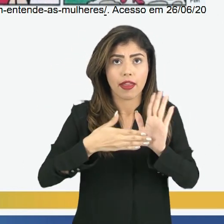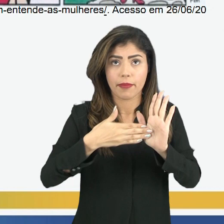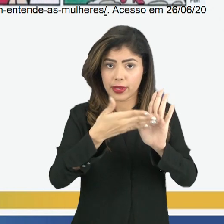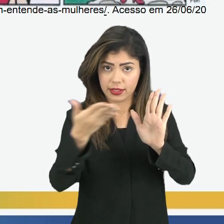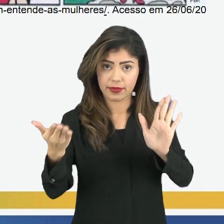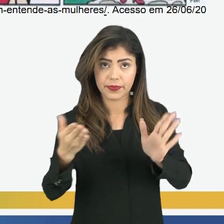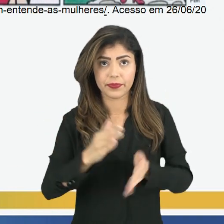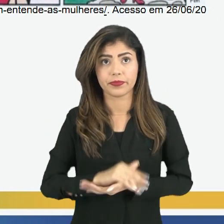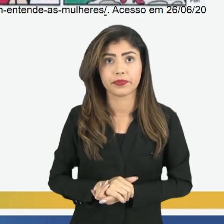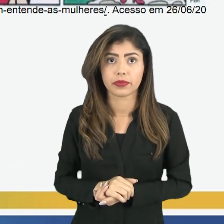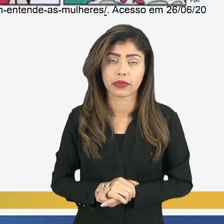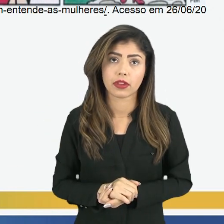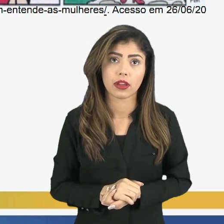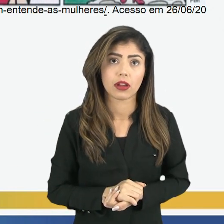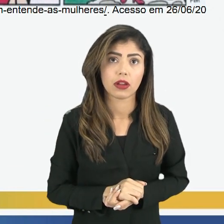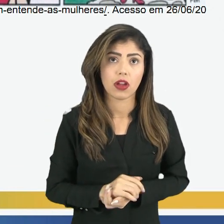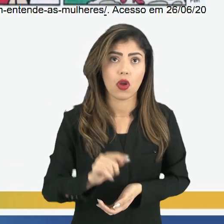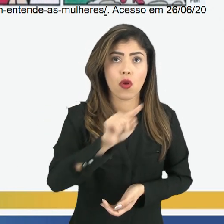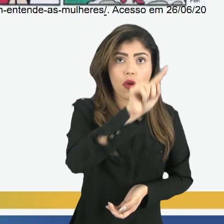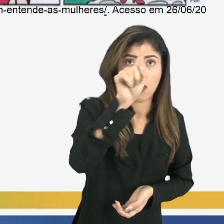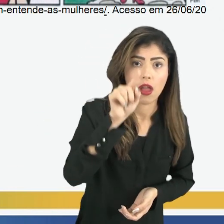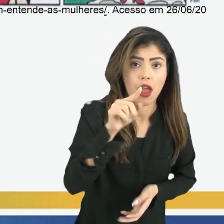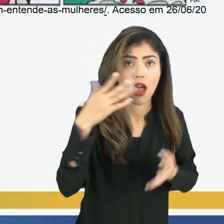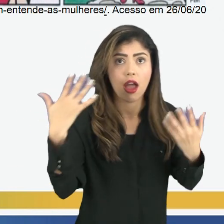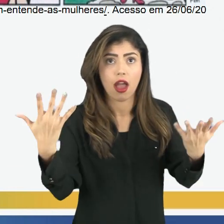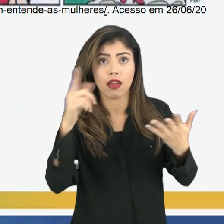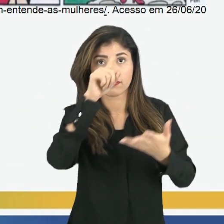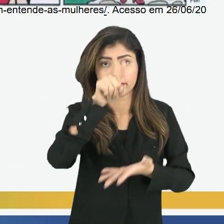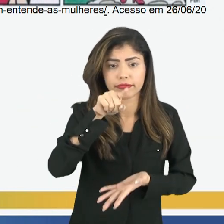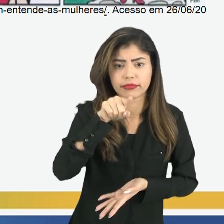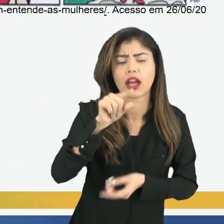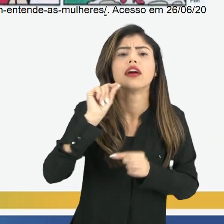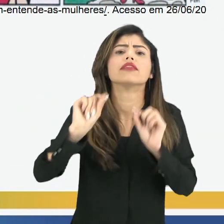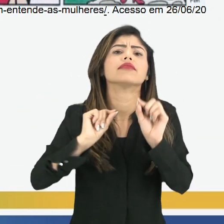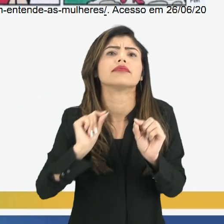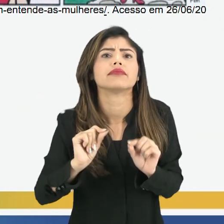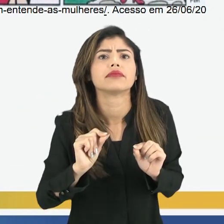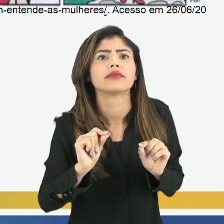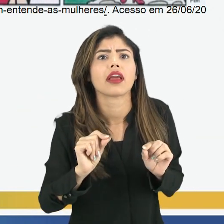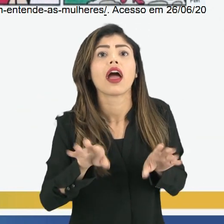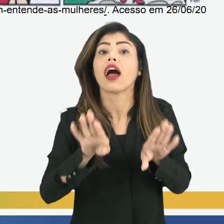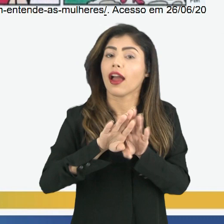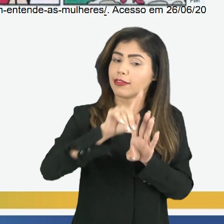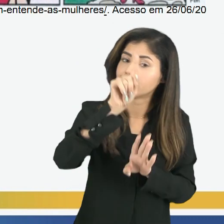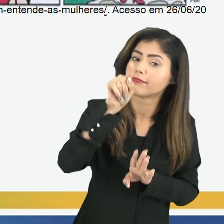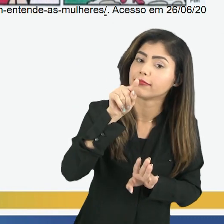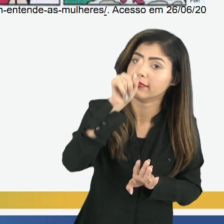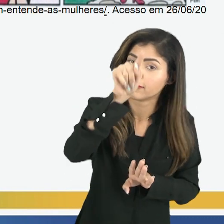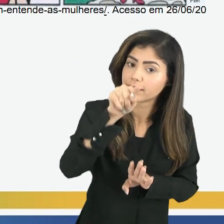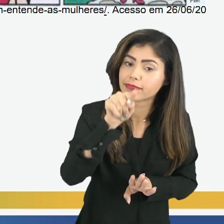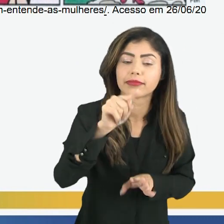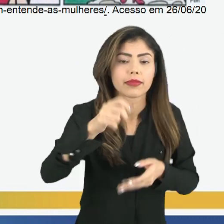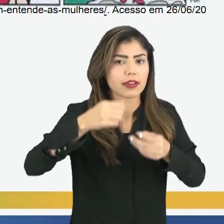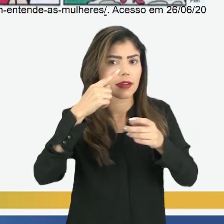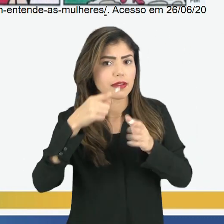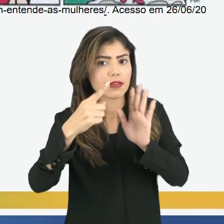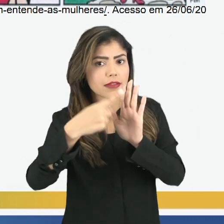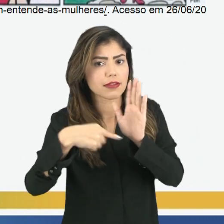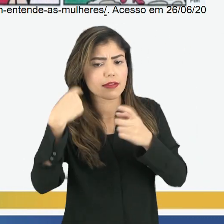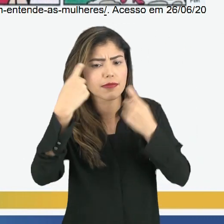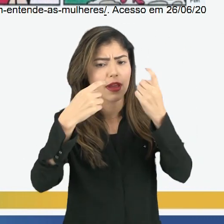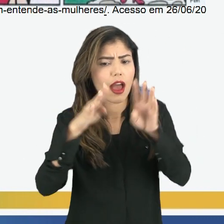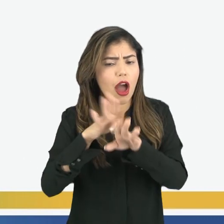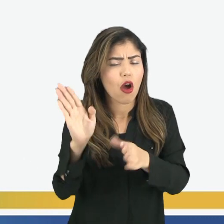apresentando. Então, o ponto de exclamação, para a gente não esquecer, é o sinal de pontuação que expressa na escrita